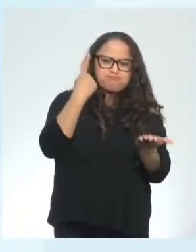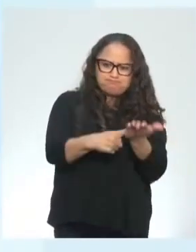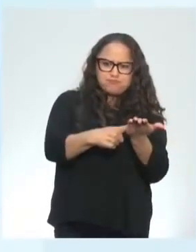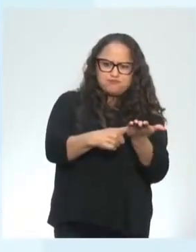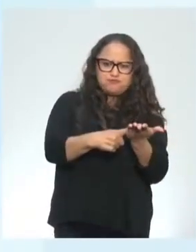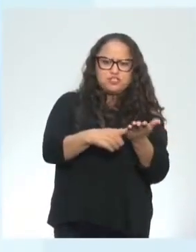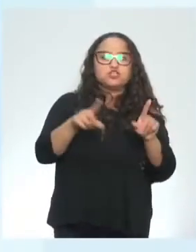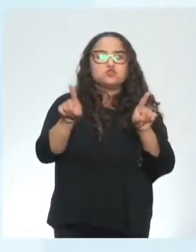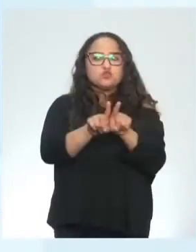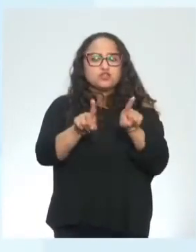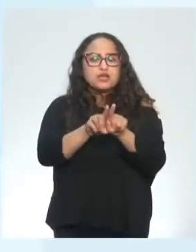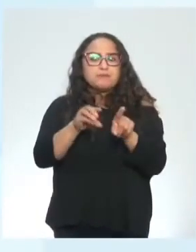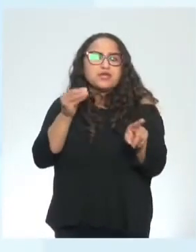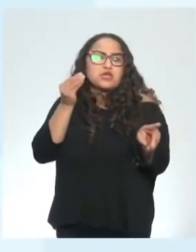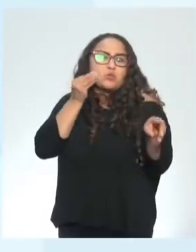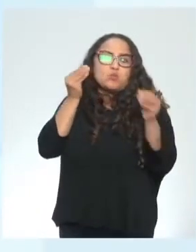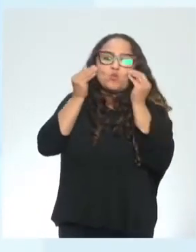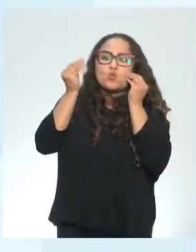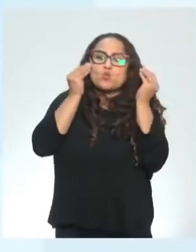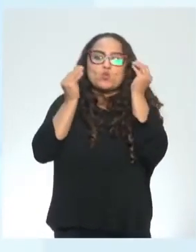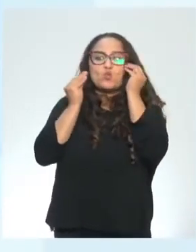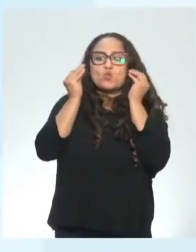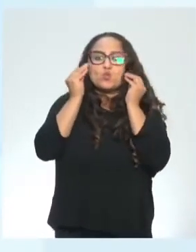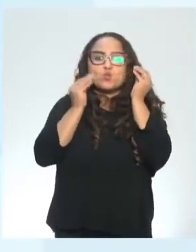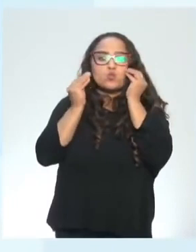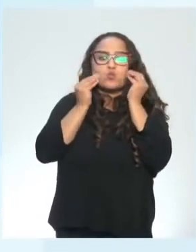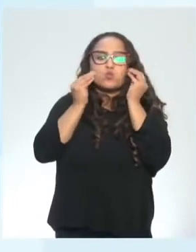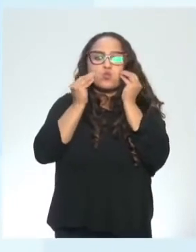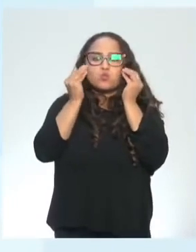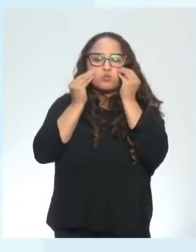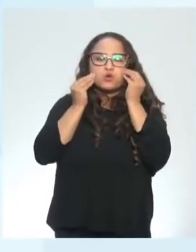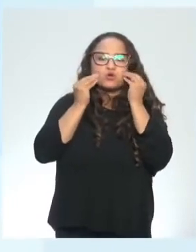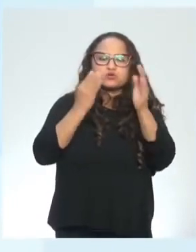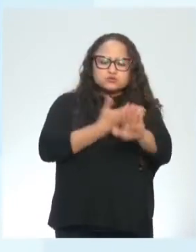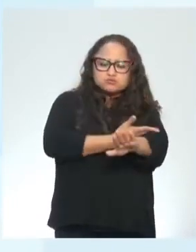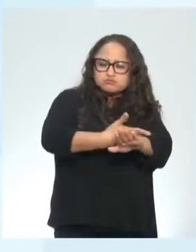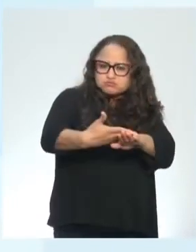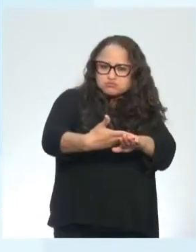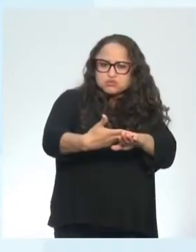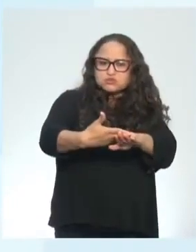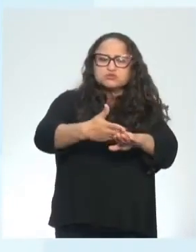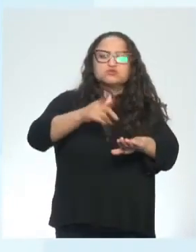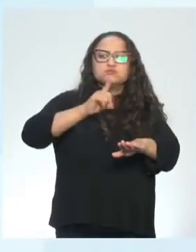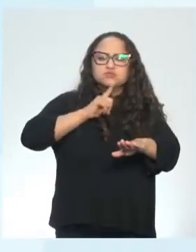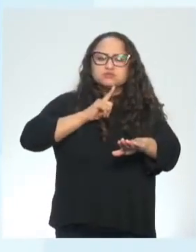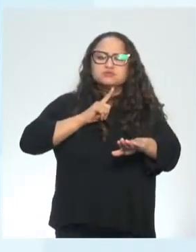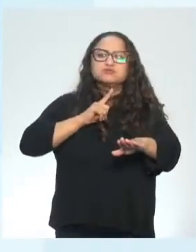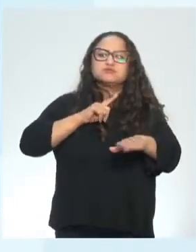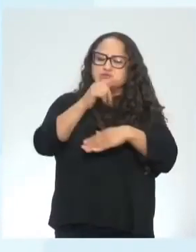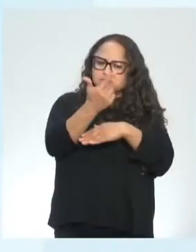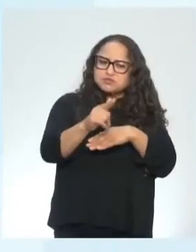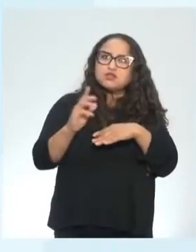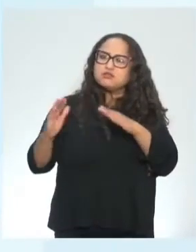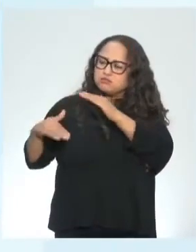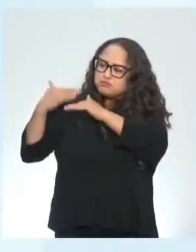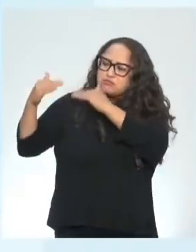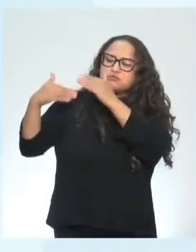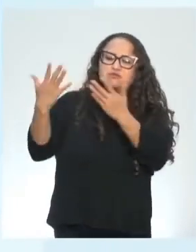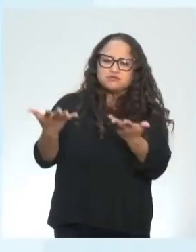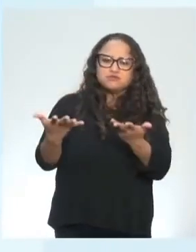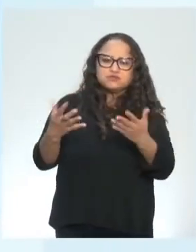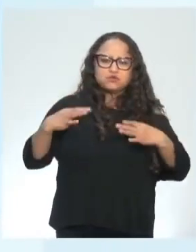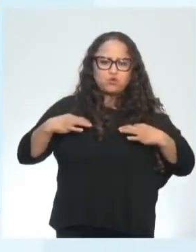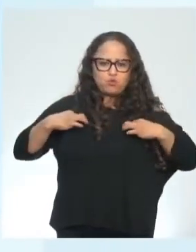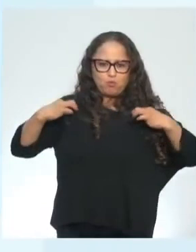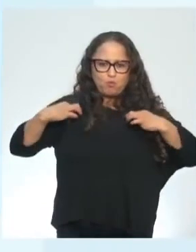cenário e os locais de filmagem definidos em da makeup and costume designer a maquiagem e o